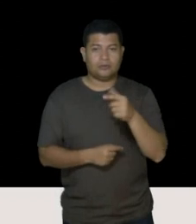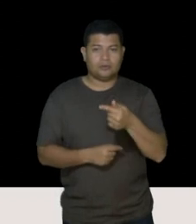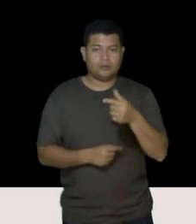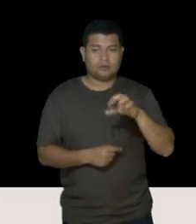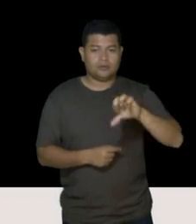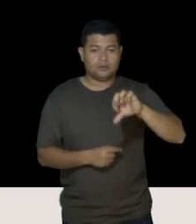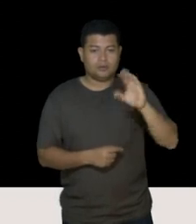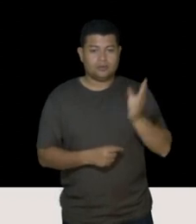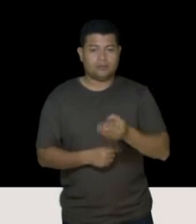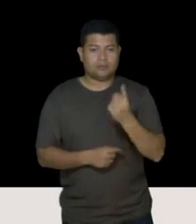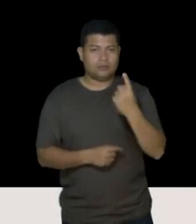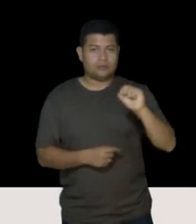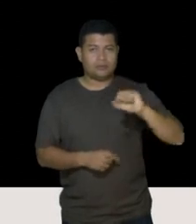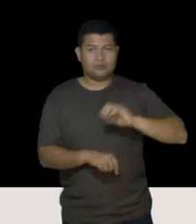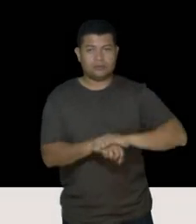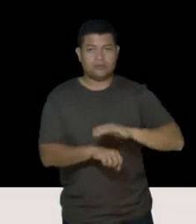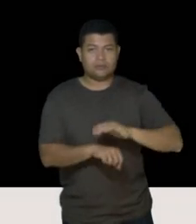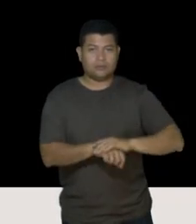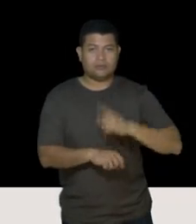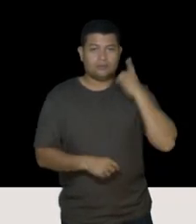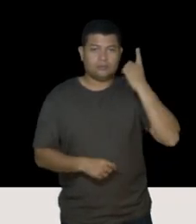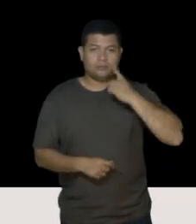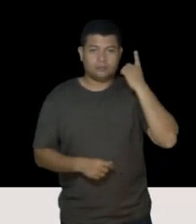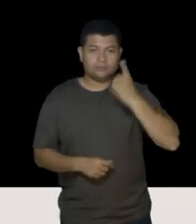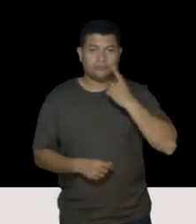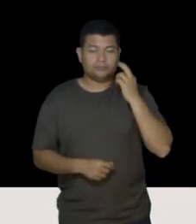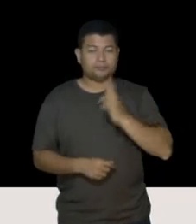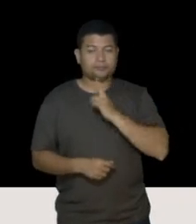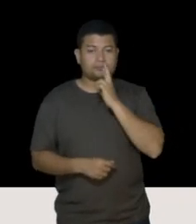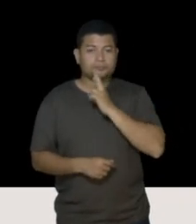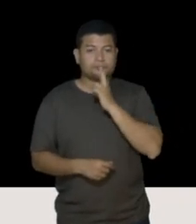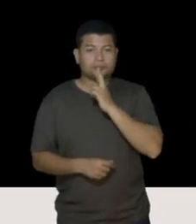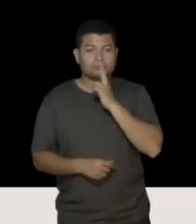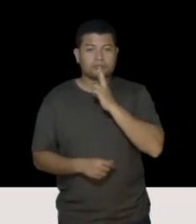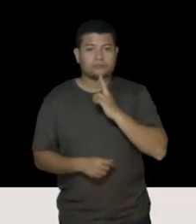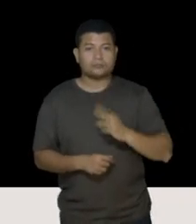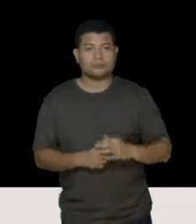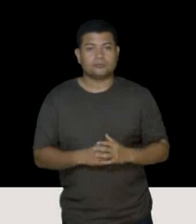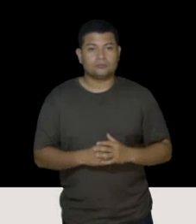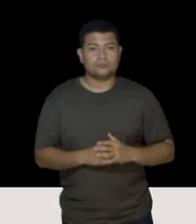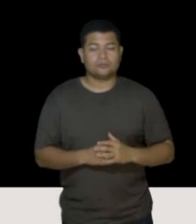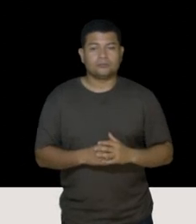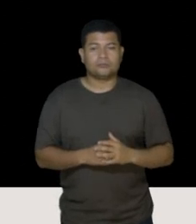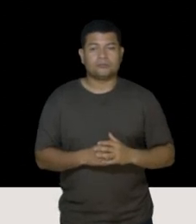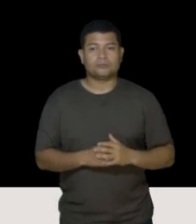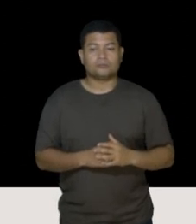79/18, de autoria do deputado Rodrigo Minotto.